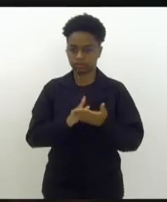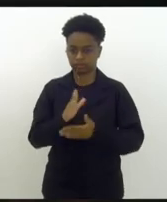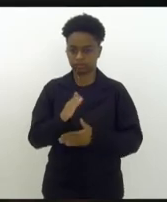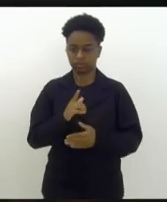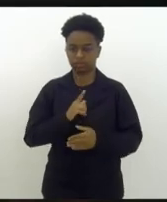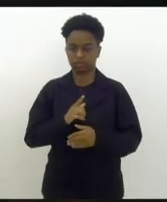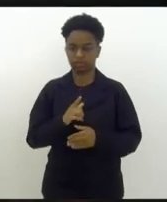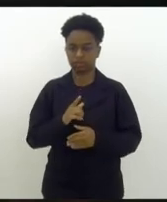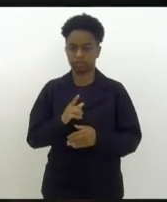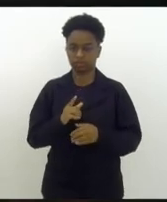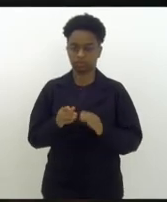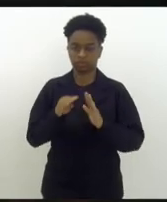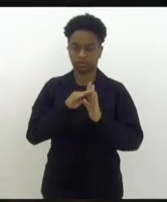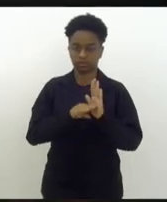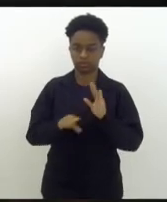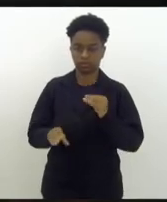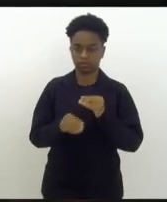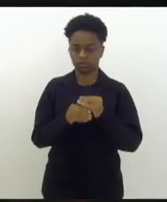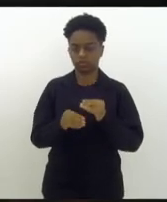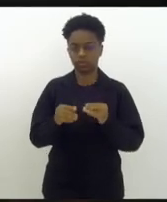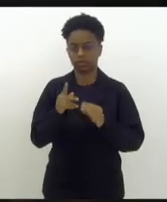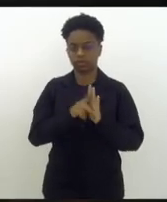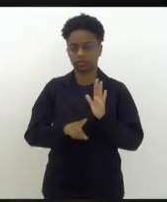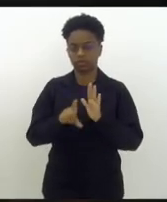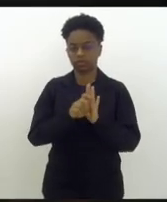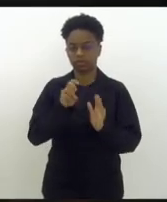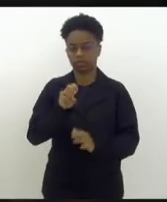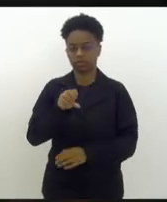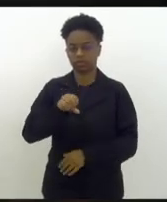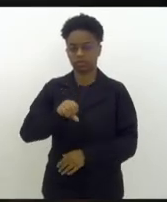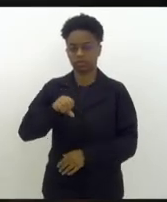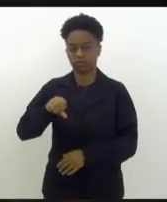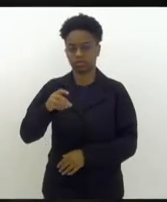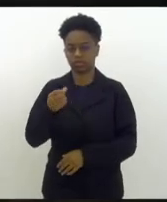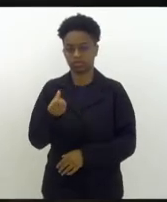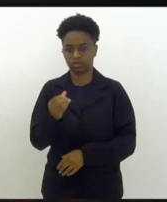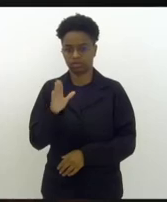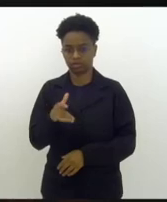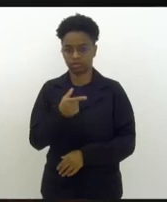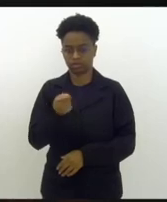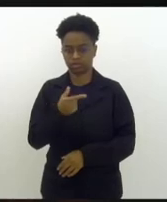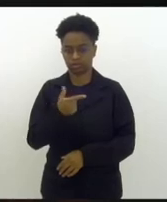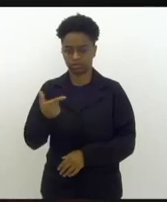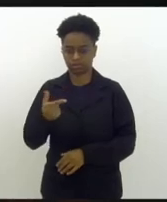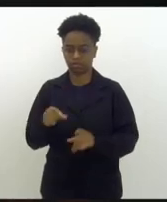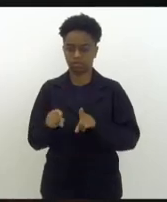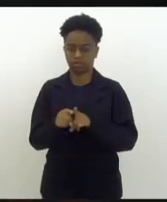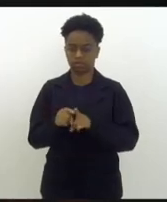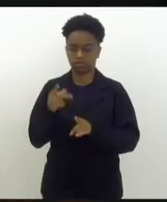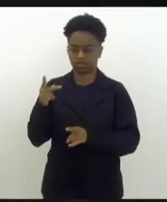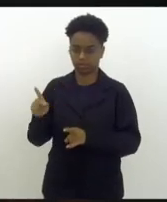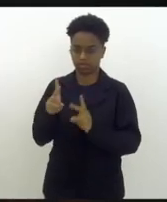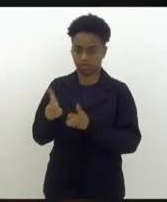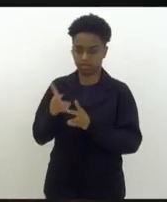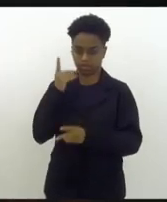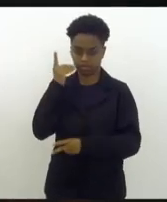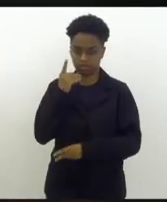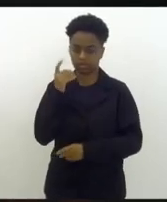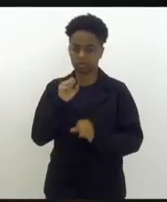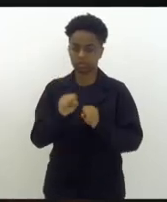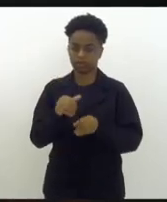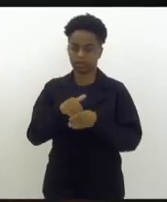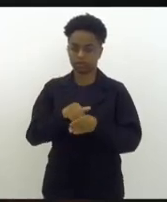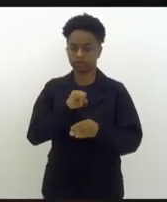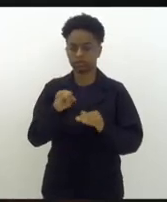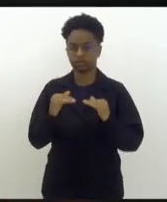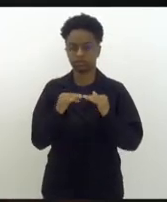inclusive para já de lei 5.996 22 também Dr Serginho em votação